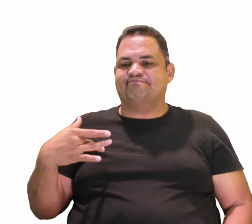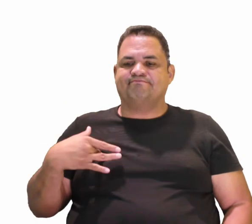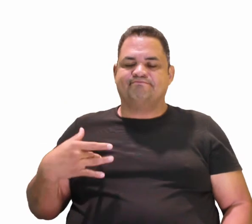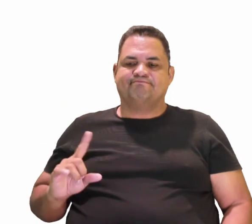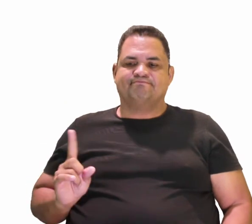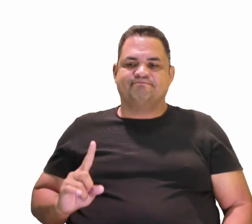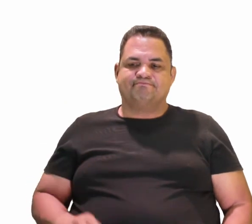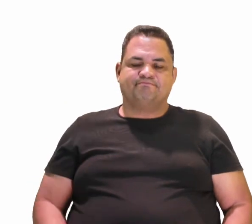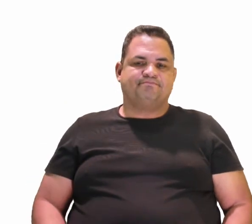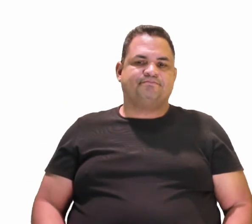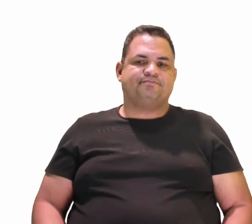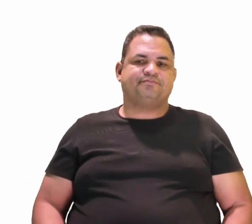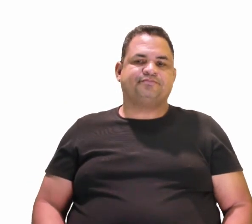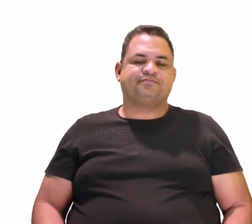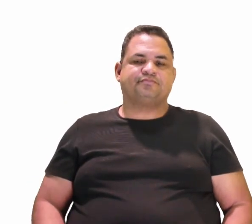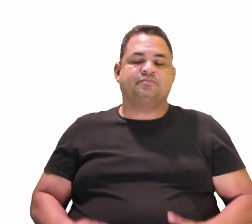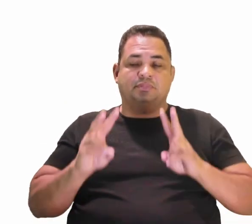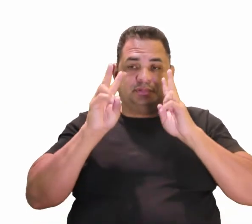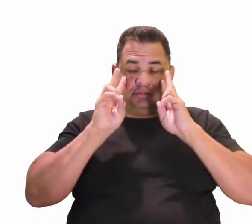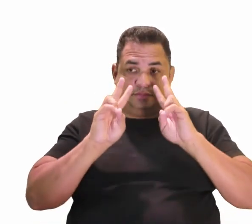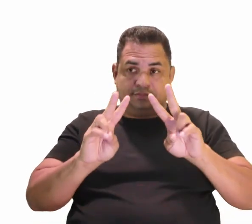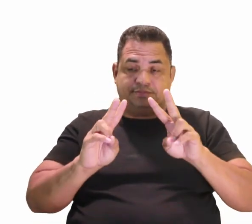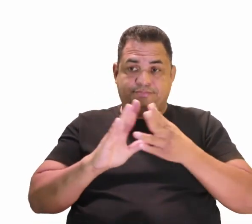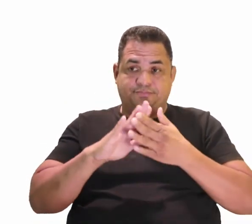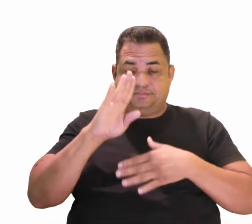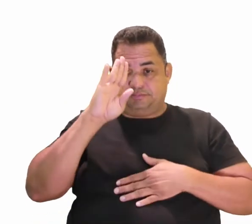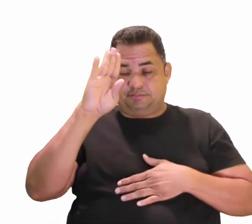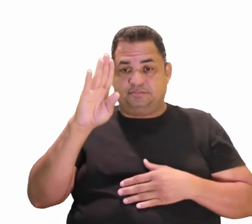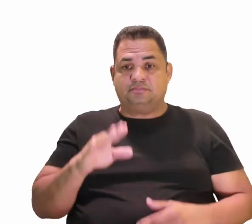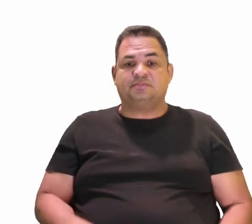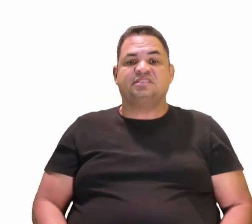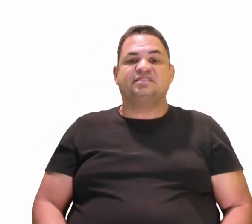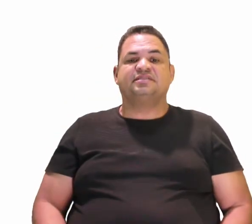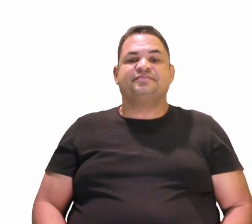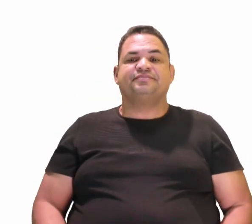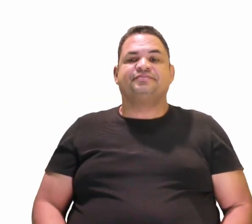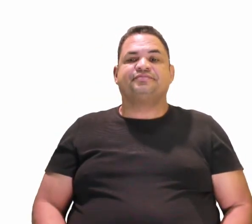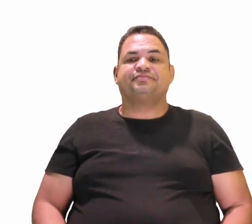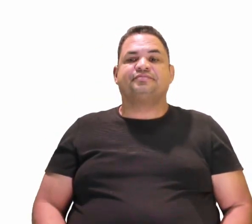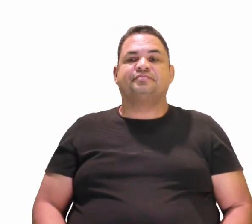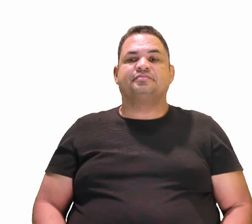healthy. Somente para sua visão aí. Então, com certeza que